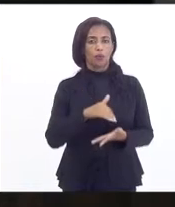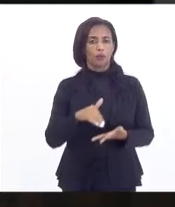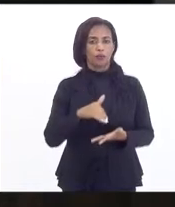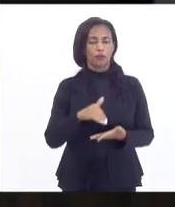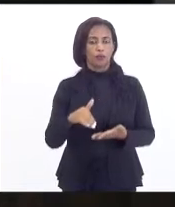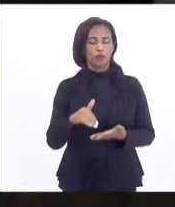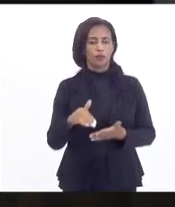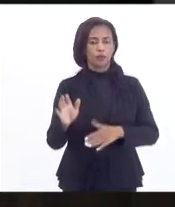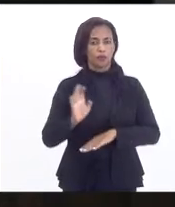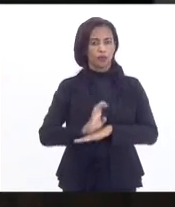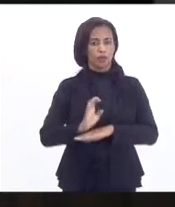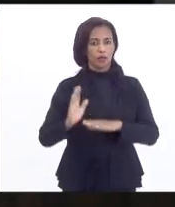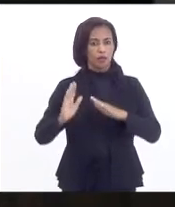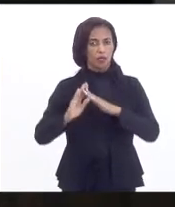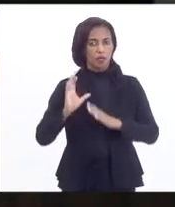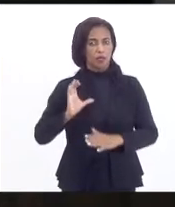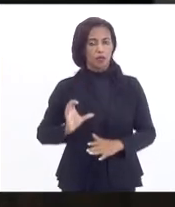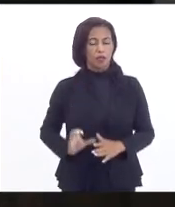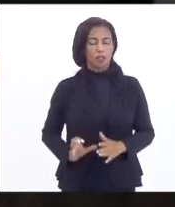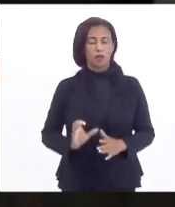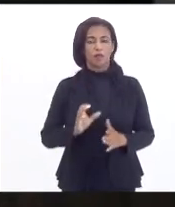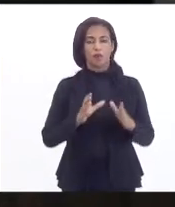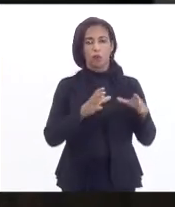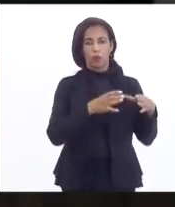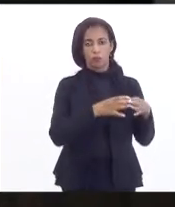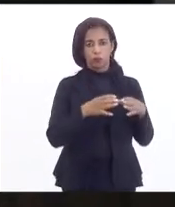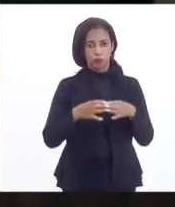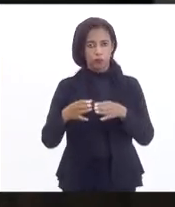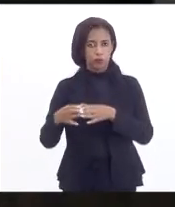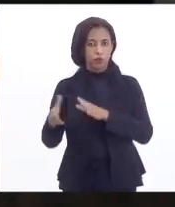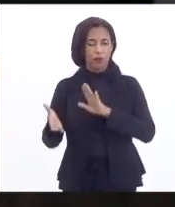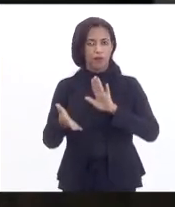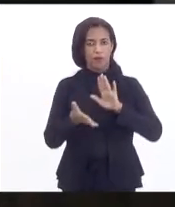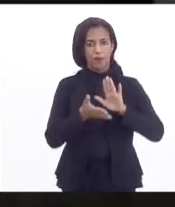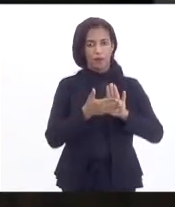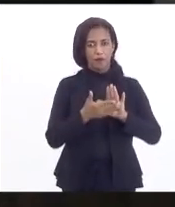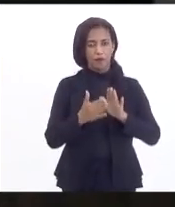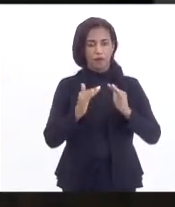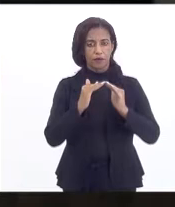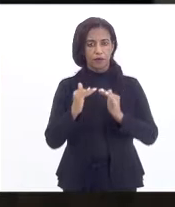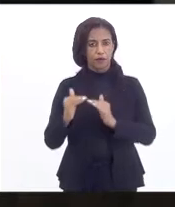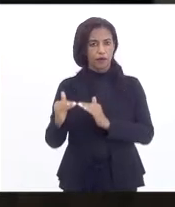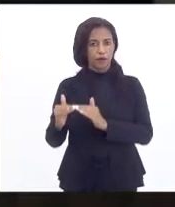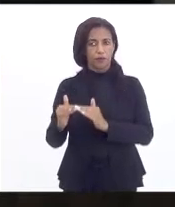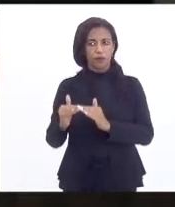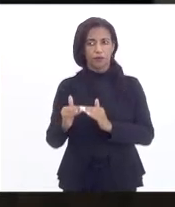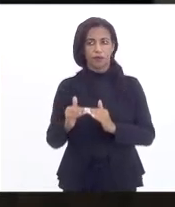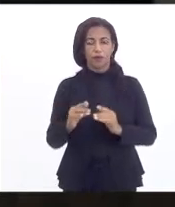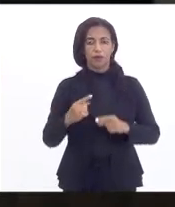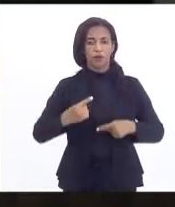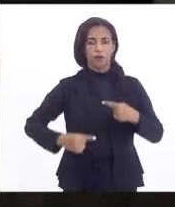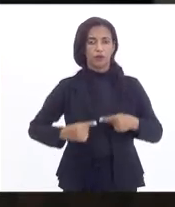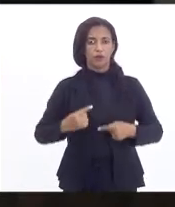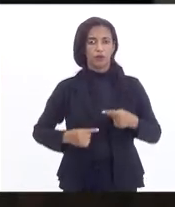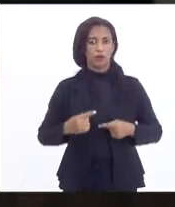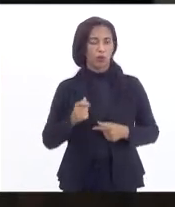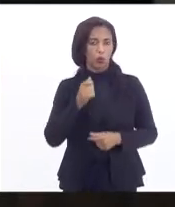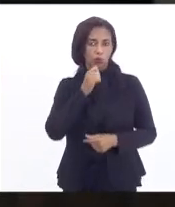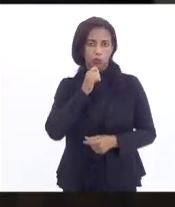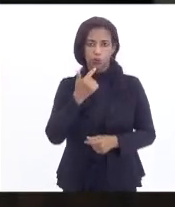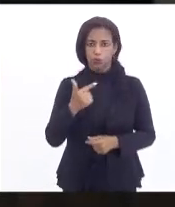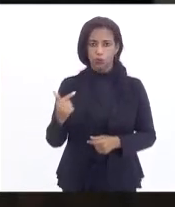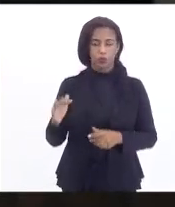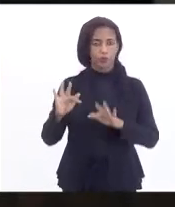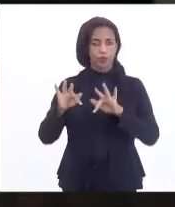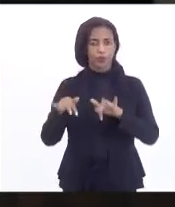Casa Civil. Parecer da Comissão de Normas Internas e Proporções Externas, favorável ao relator Chico Machado. Em discussão, não havendo que queira discutir,